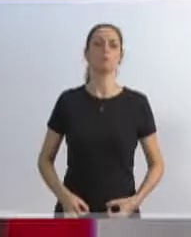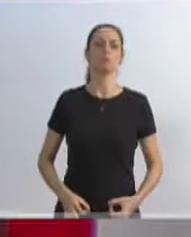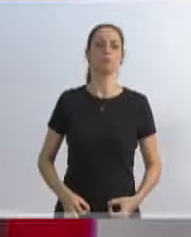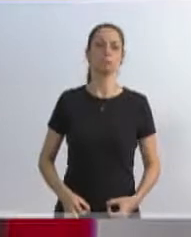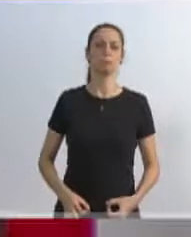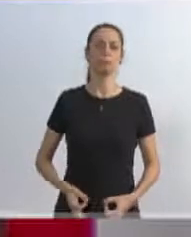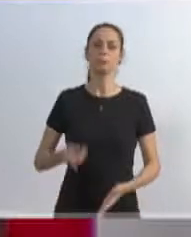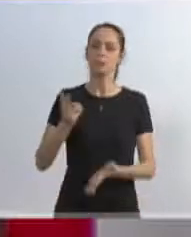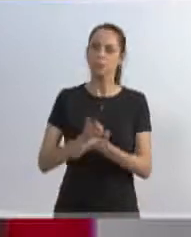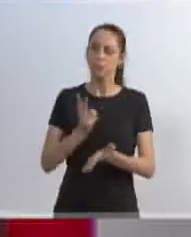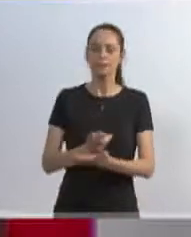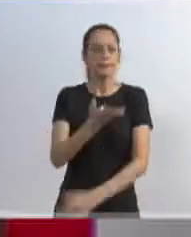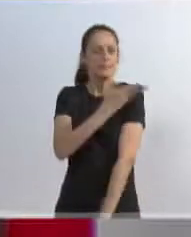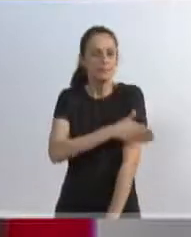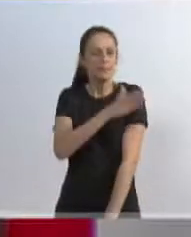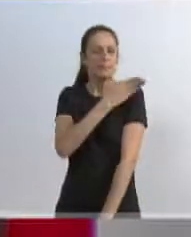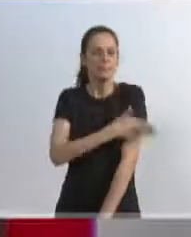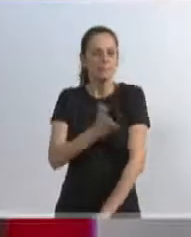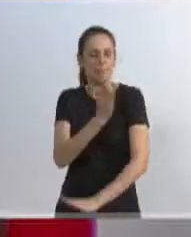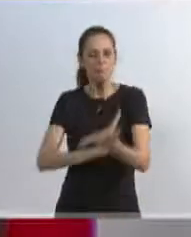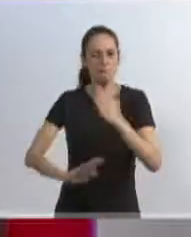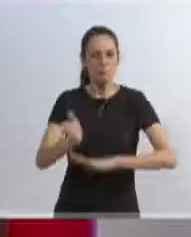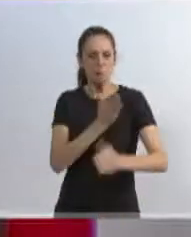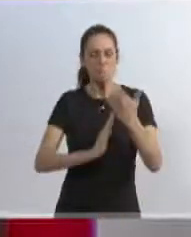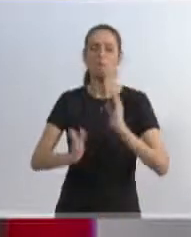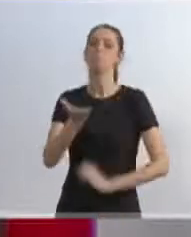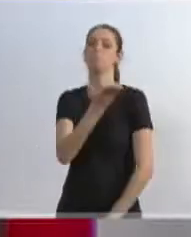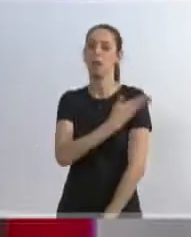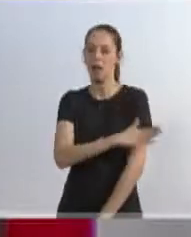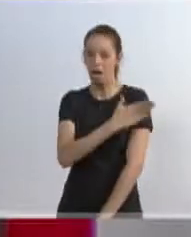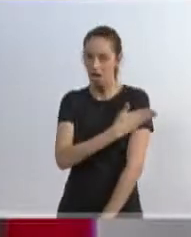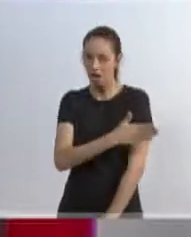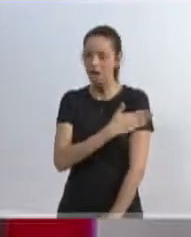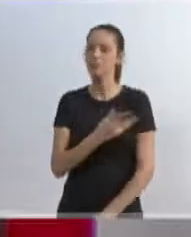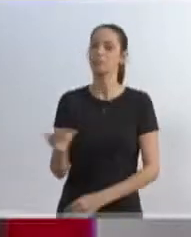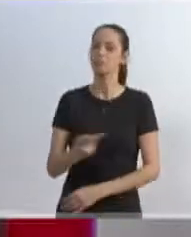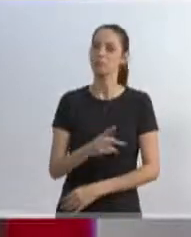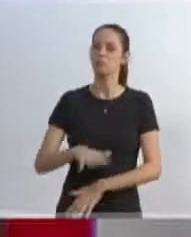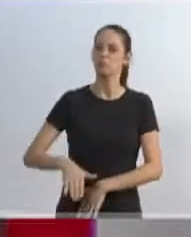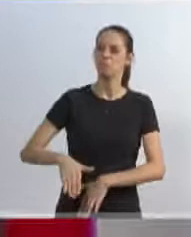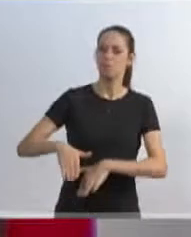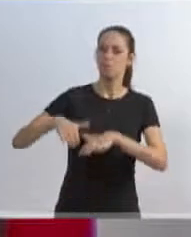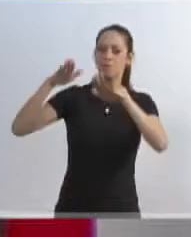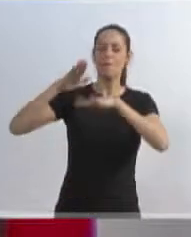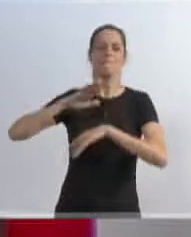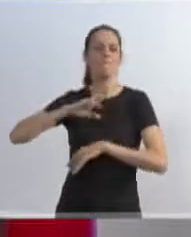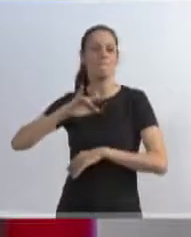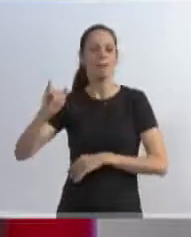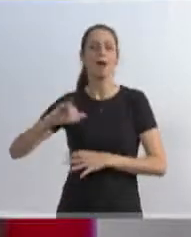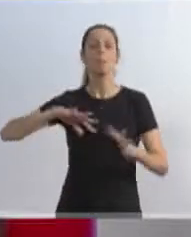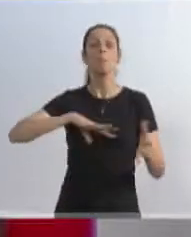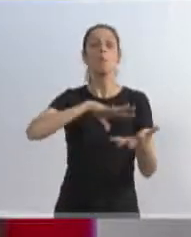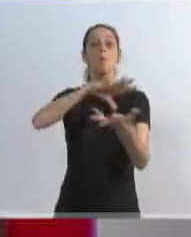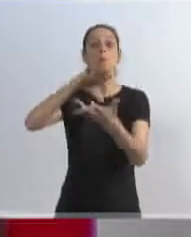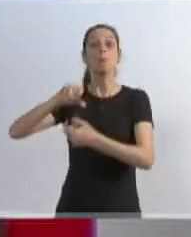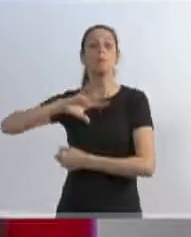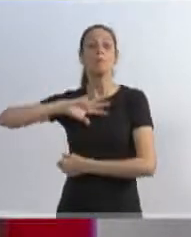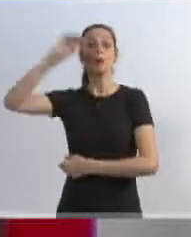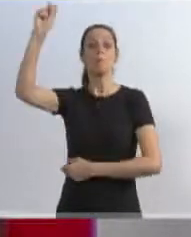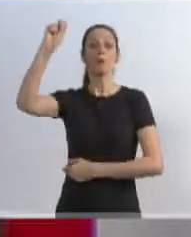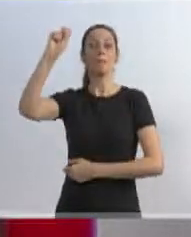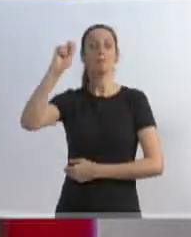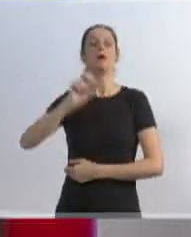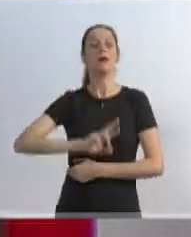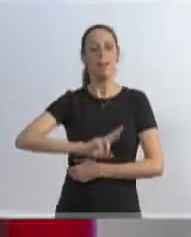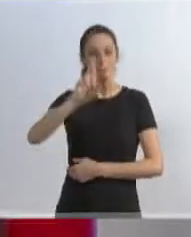sempre lutando, praticando, e por ter a certeza que esses meninos vão ser ainda campeão mundial representando a nossa cidade